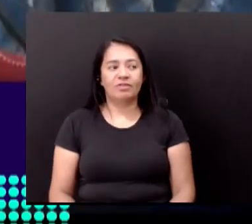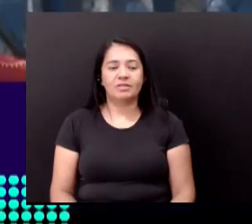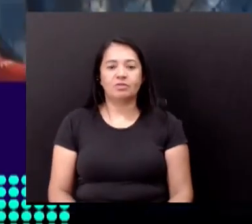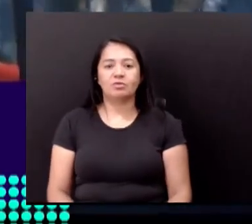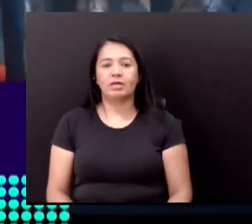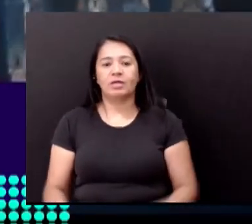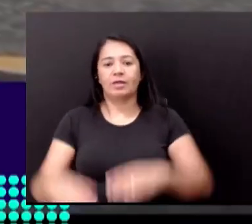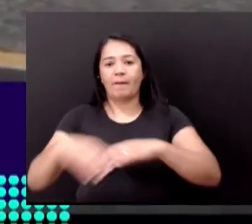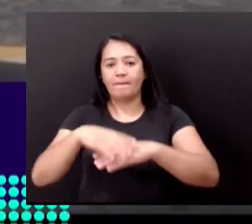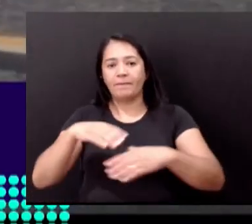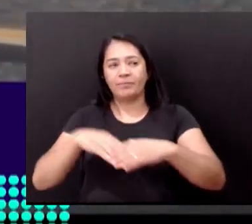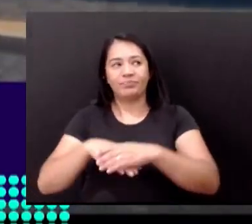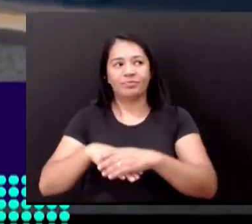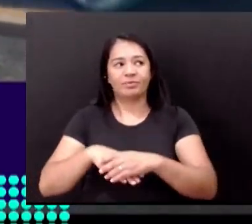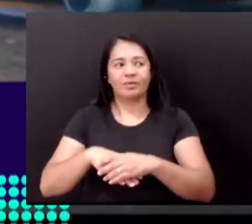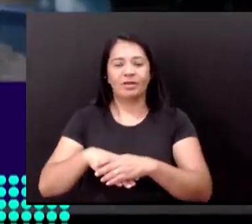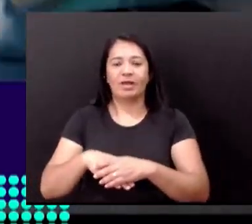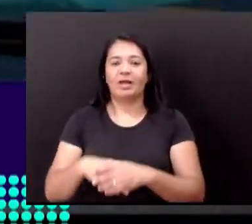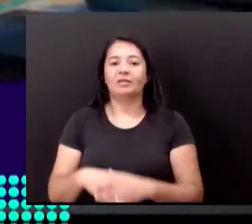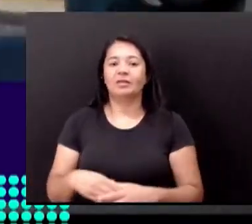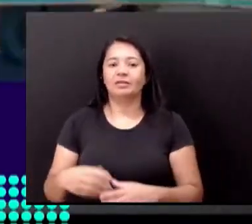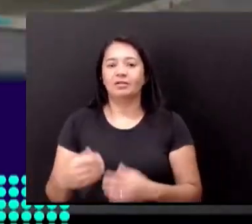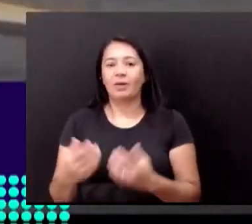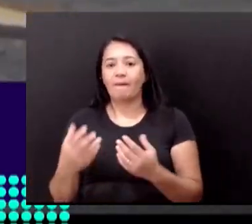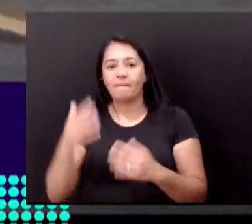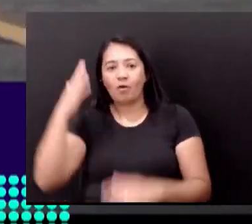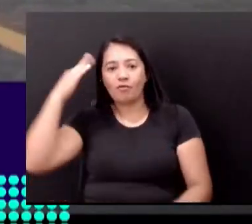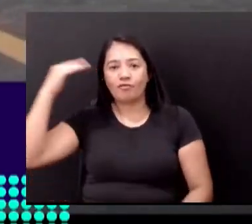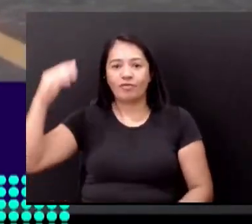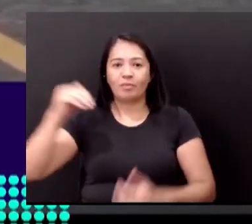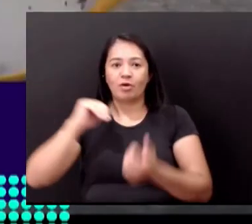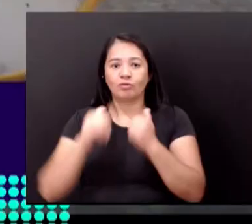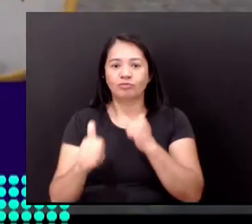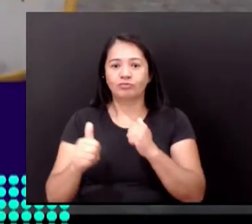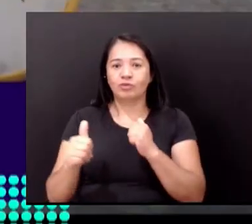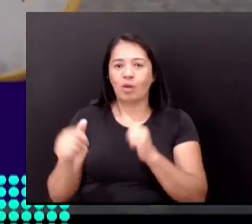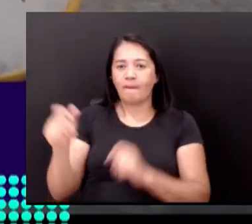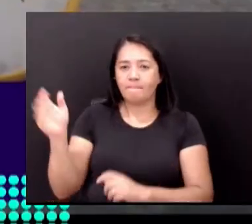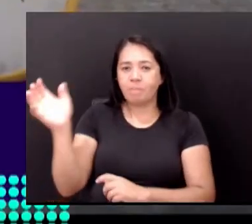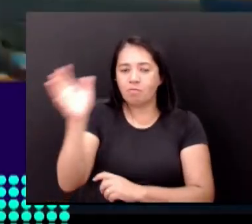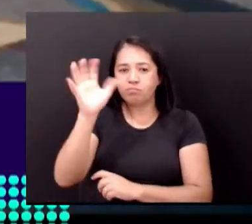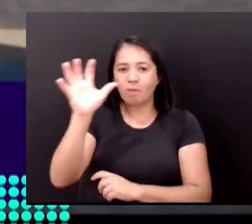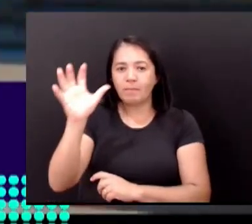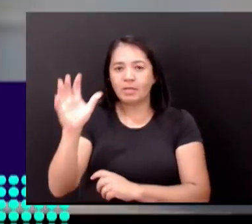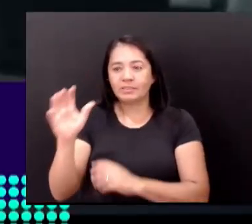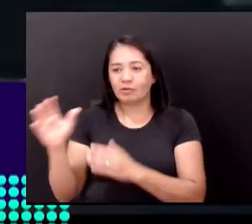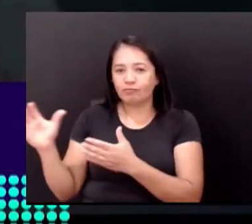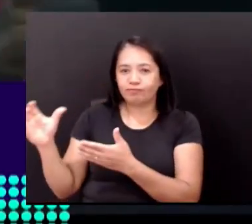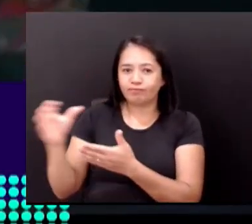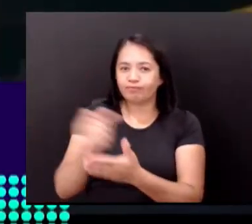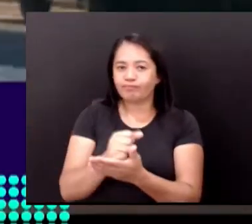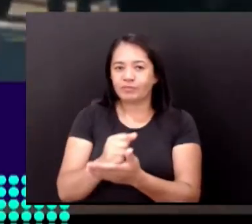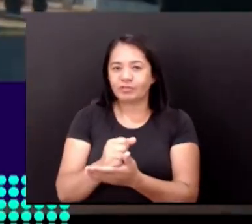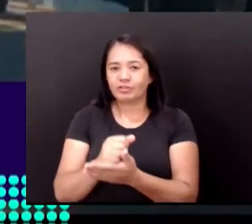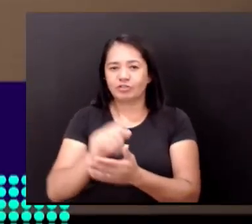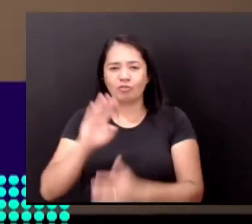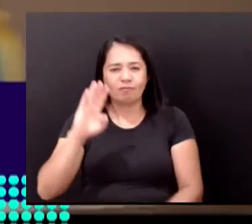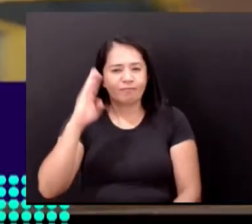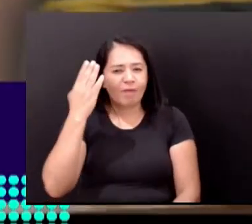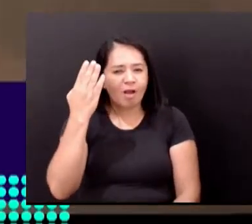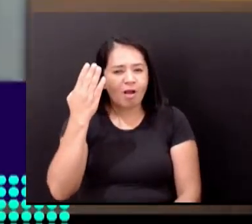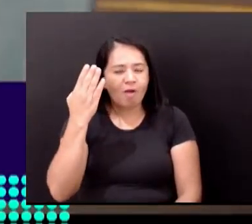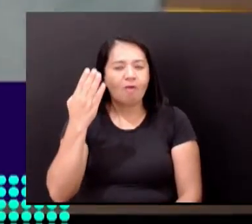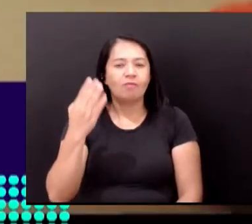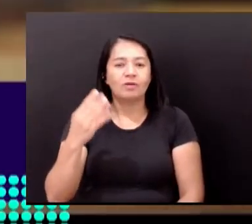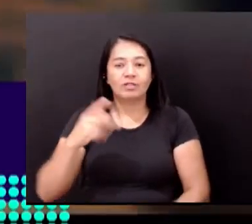serem sorteados por um famoso jogador de basquete, caem nas garras de um falsificador. Na fuga, Theo